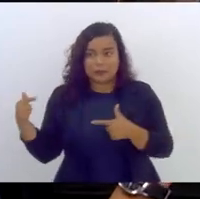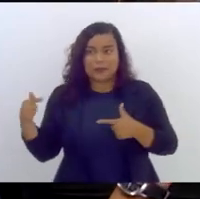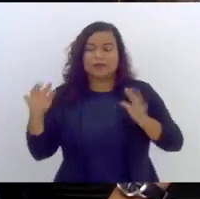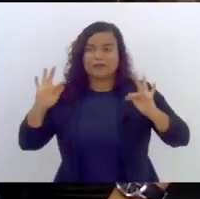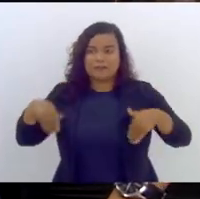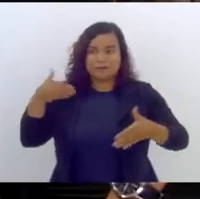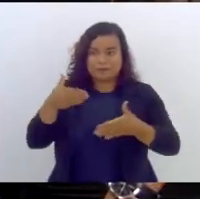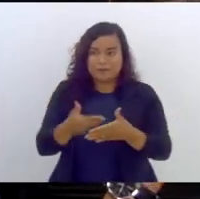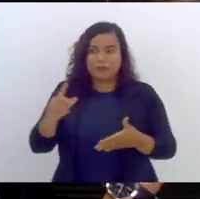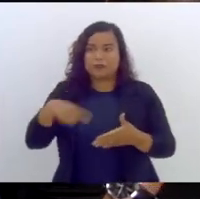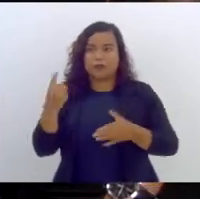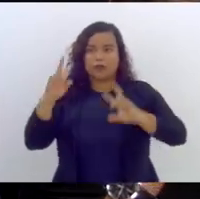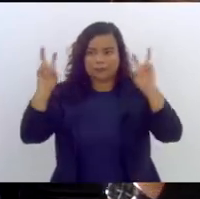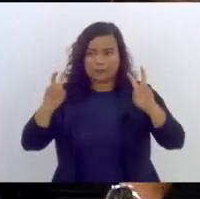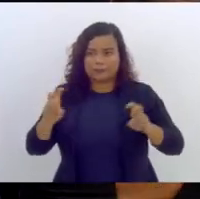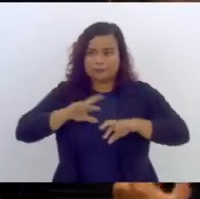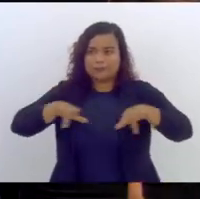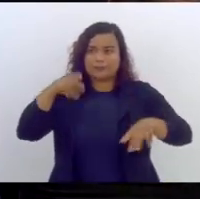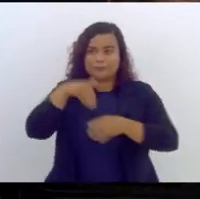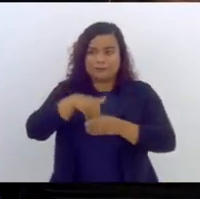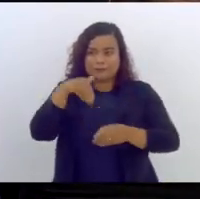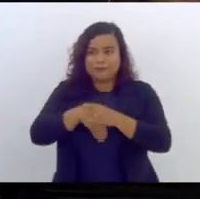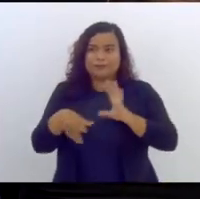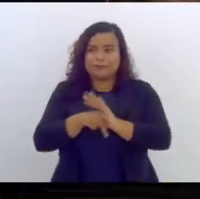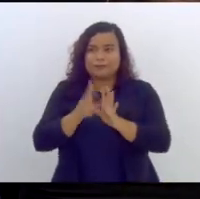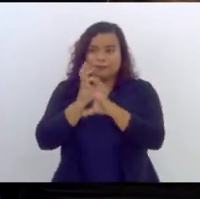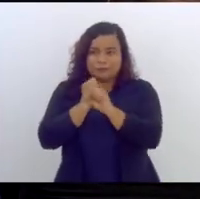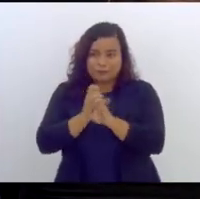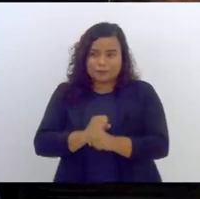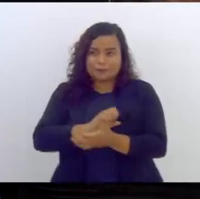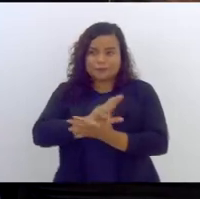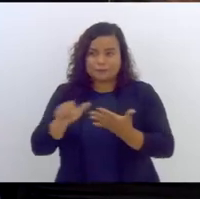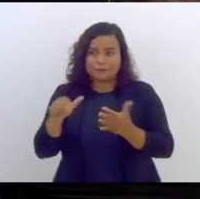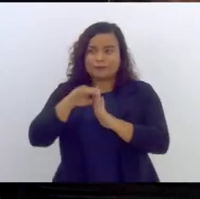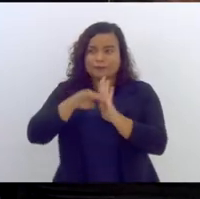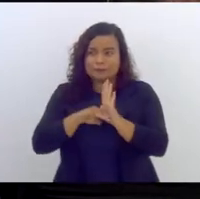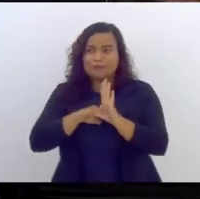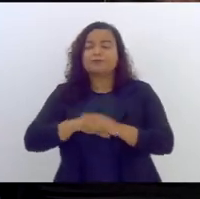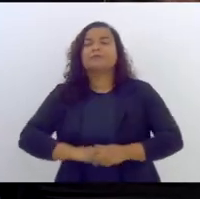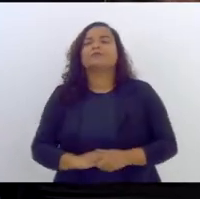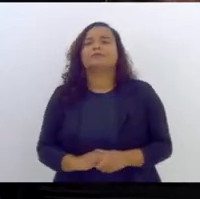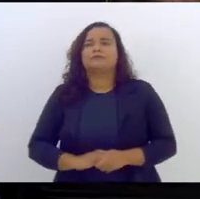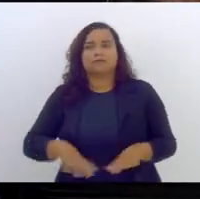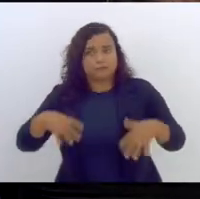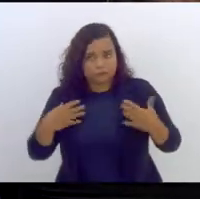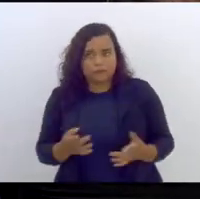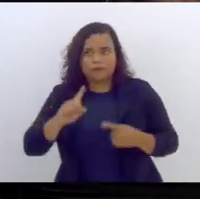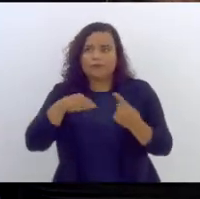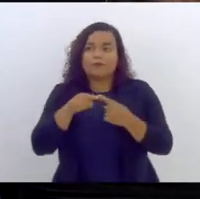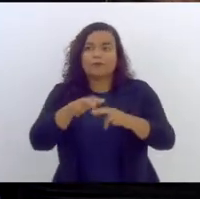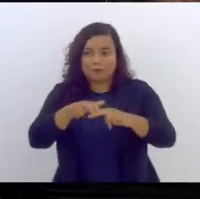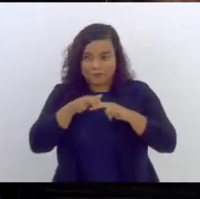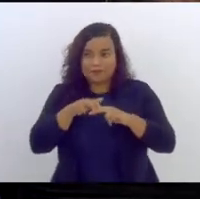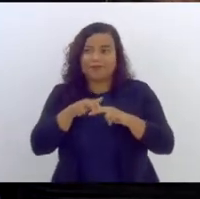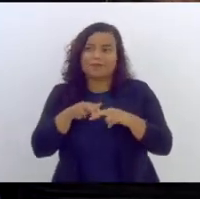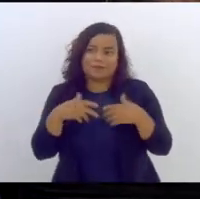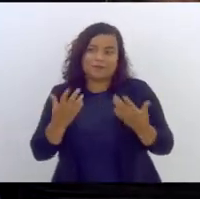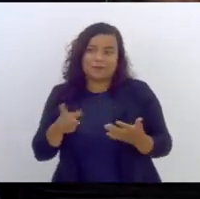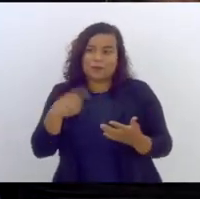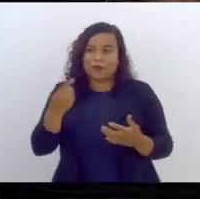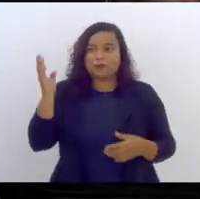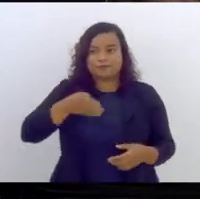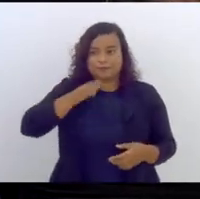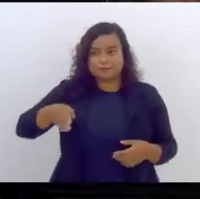voltando algumas questões aí relativas a contas e outras matérias então foi esse um dos motivos também que fez com que a gente